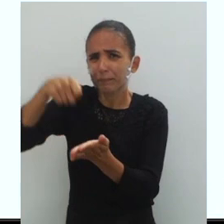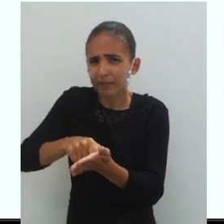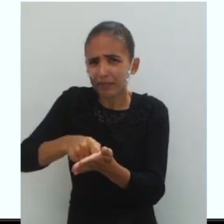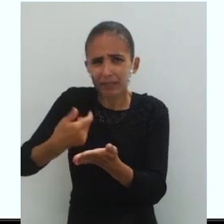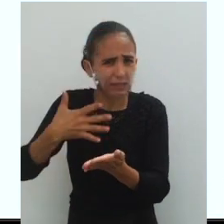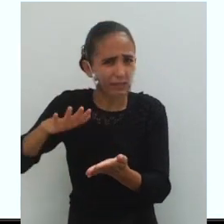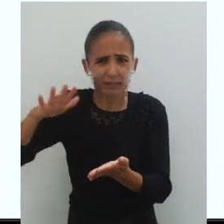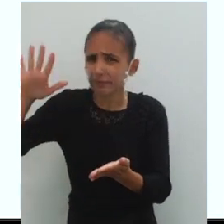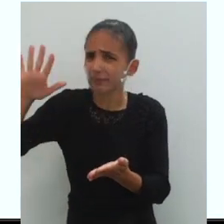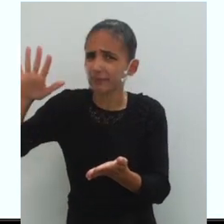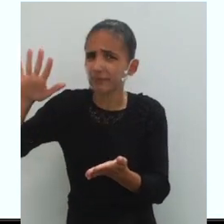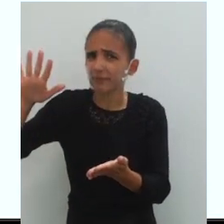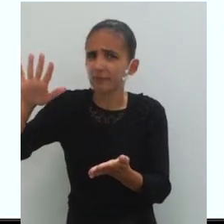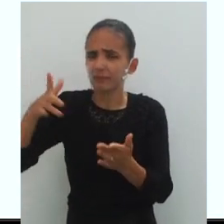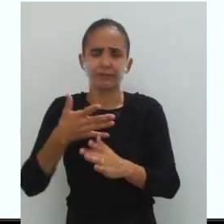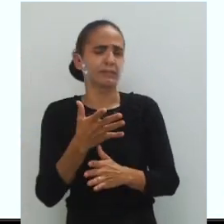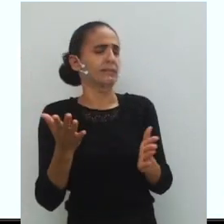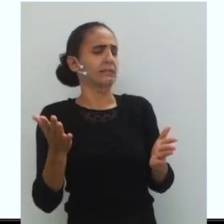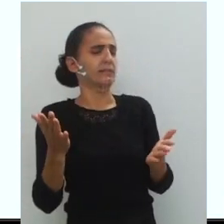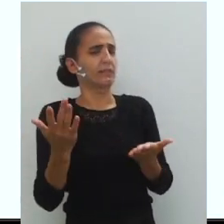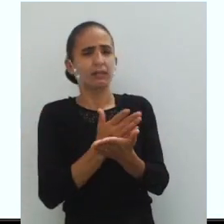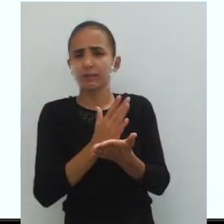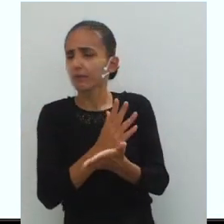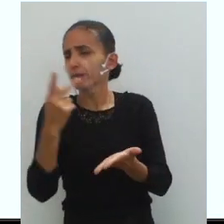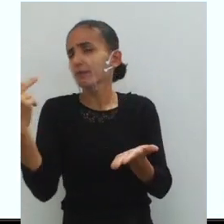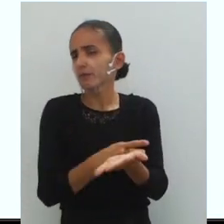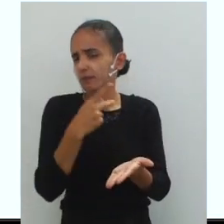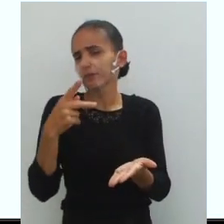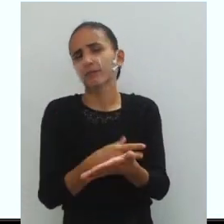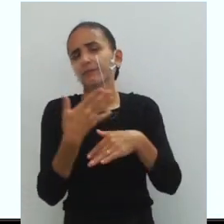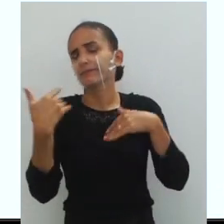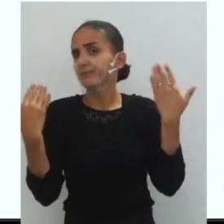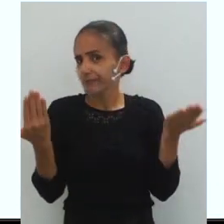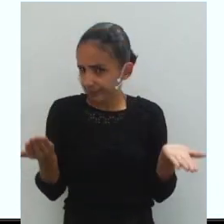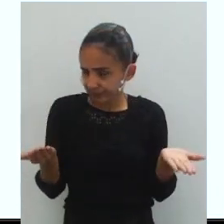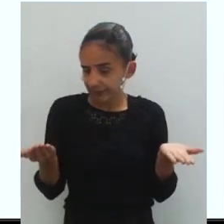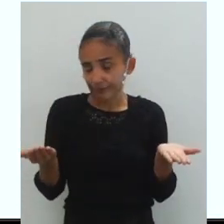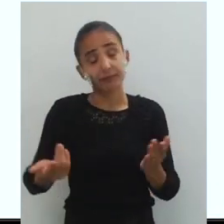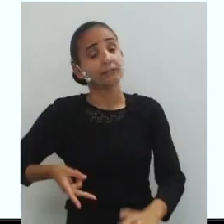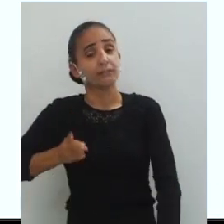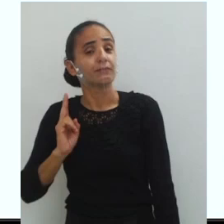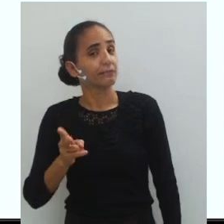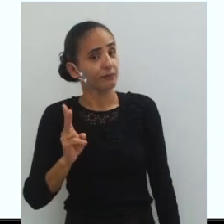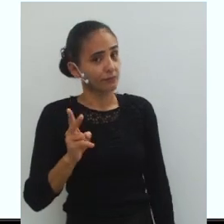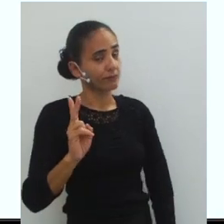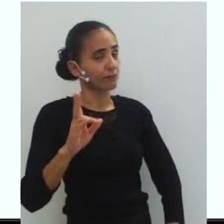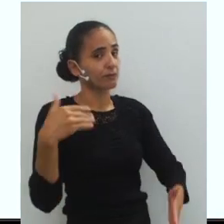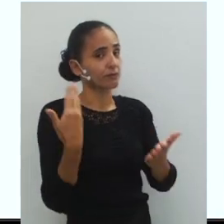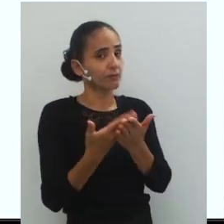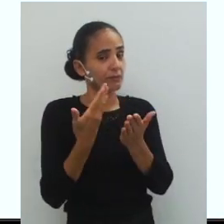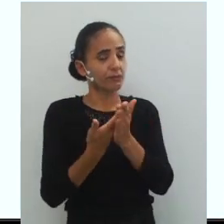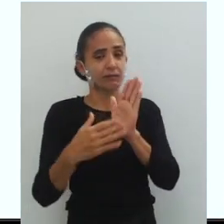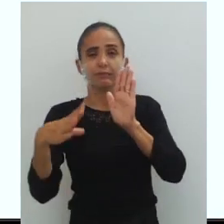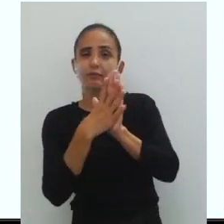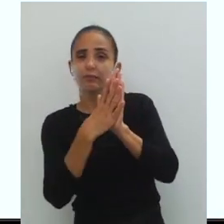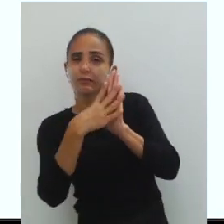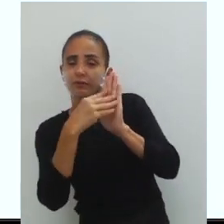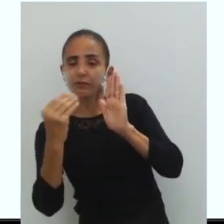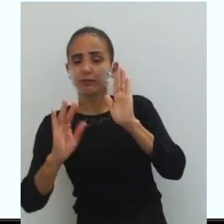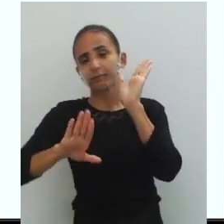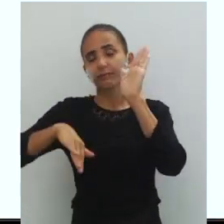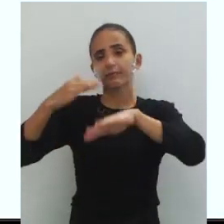aqui? Tem alguma coisa errada, né? Mas vamos continuar falando sobre os modelos